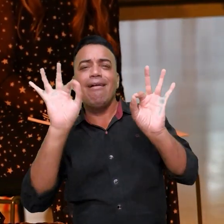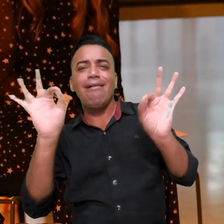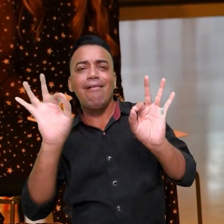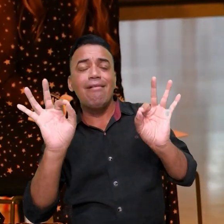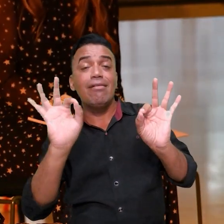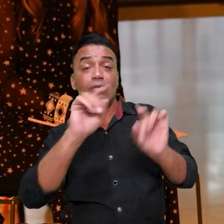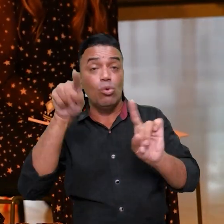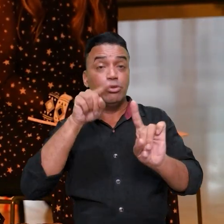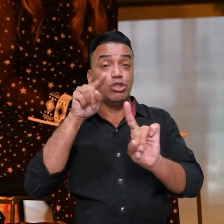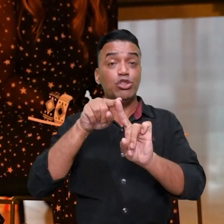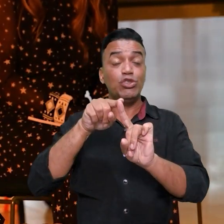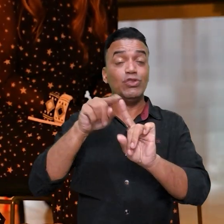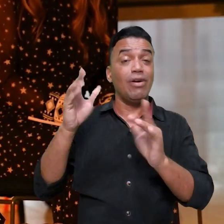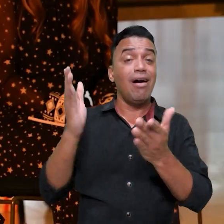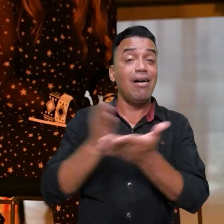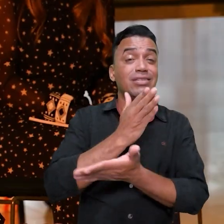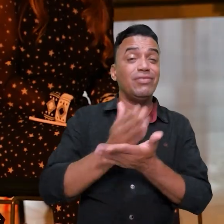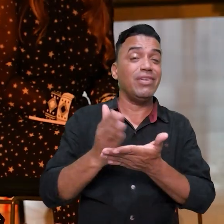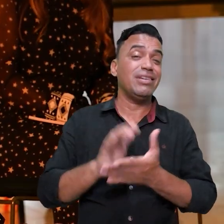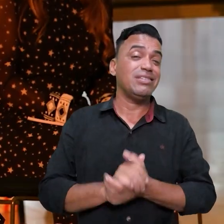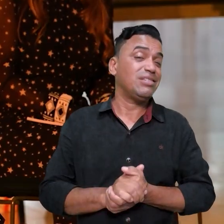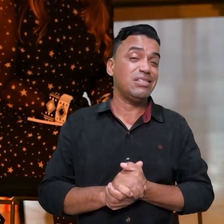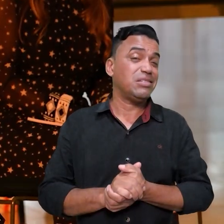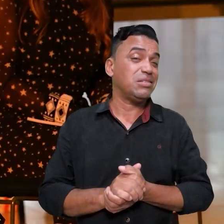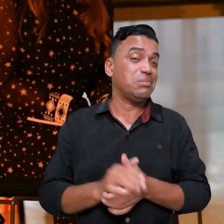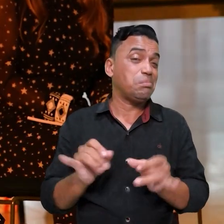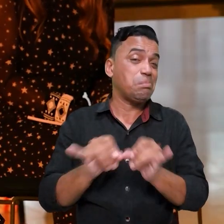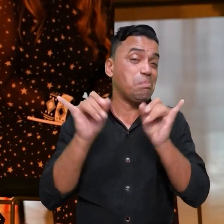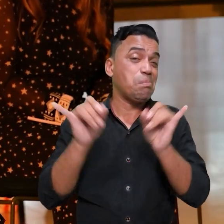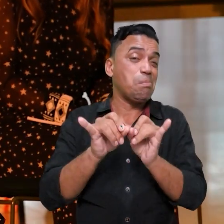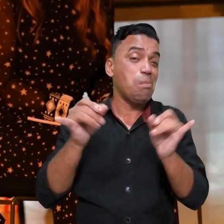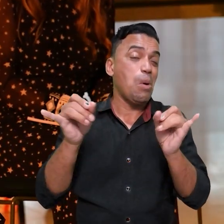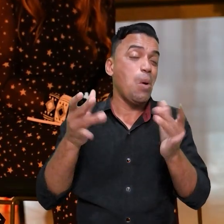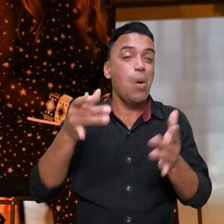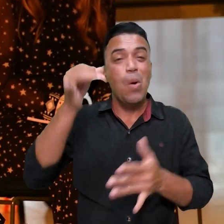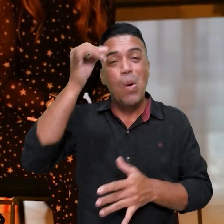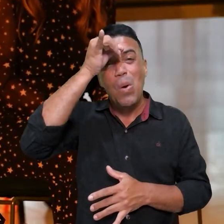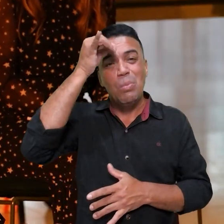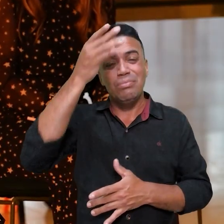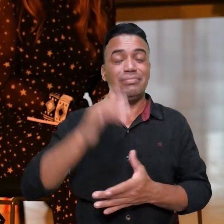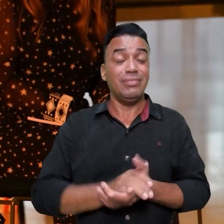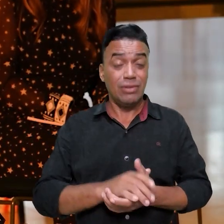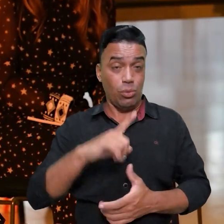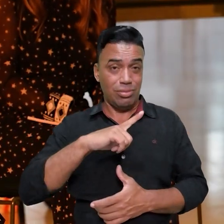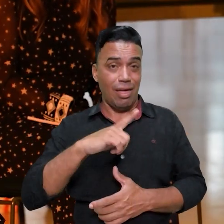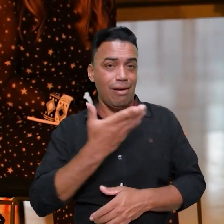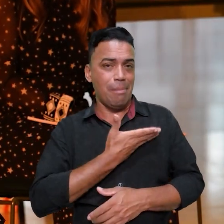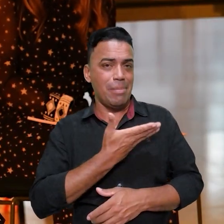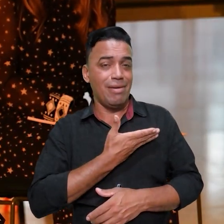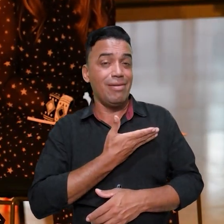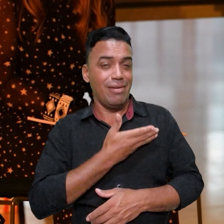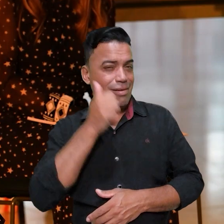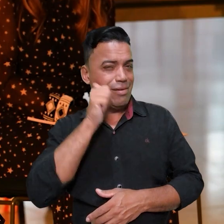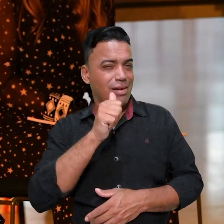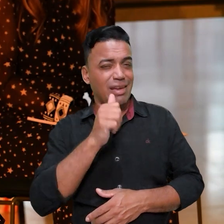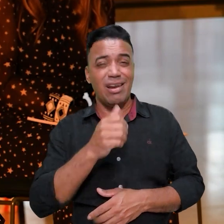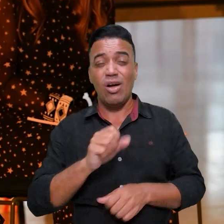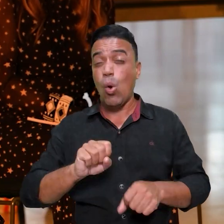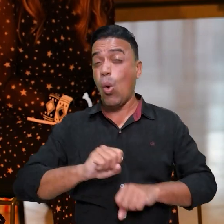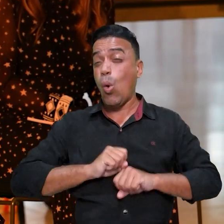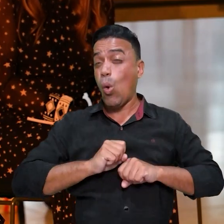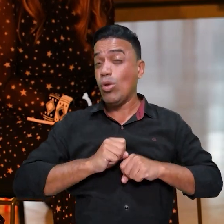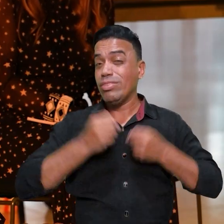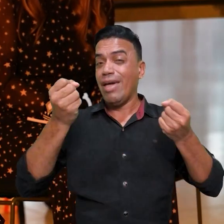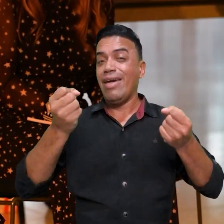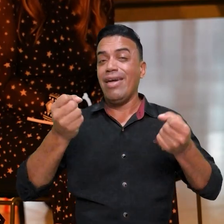algum objetivo, muitas vezes, menor. Eu tenho uma amiga que ela detesta feriado. Ela